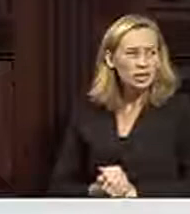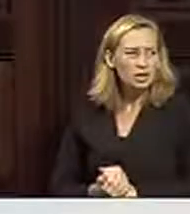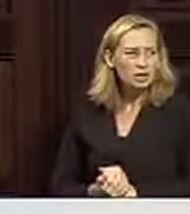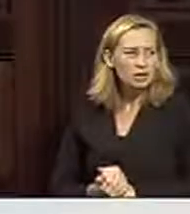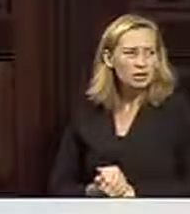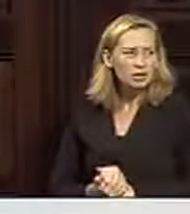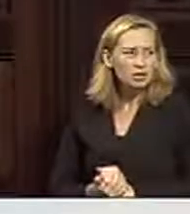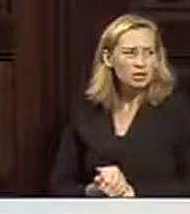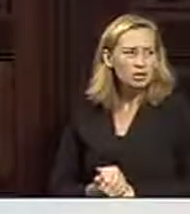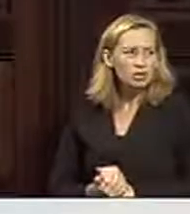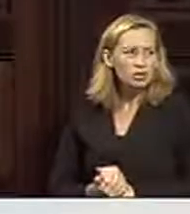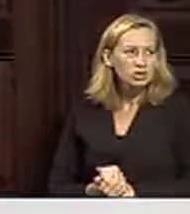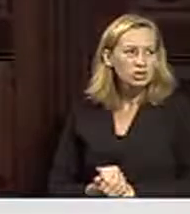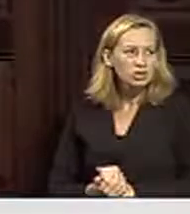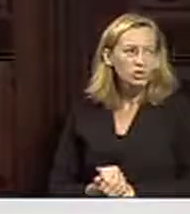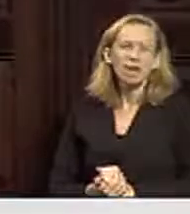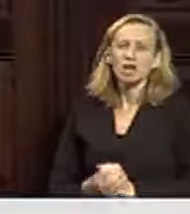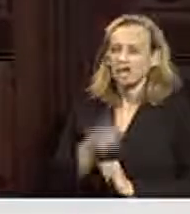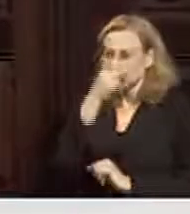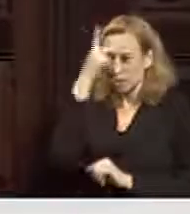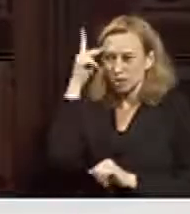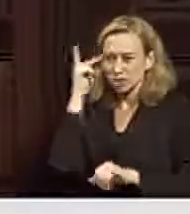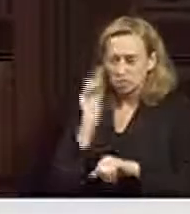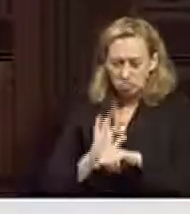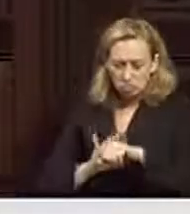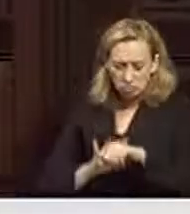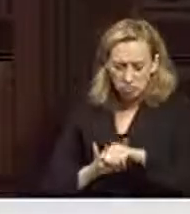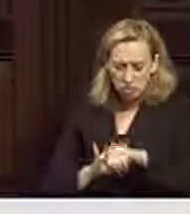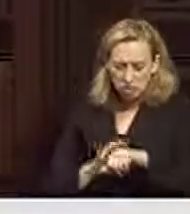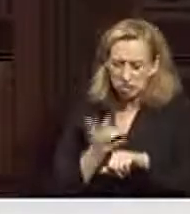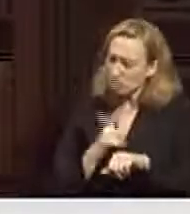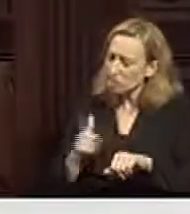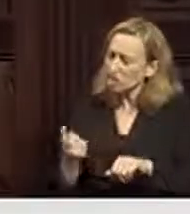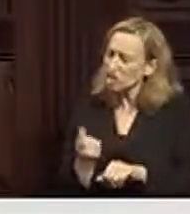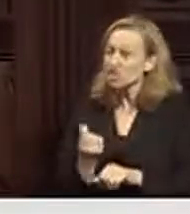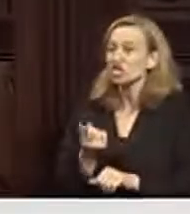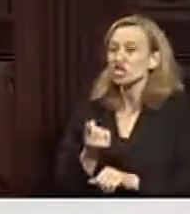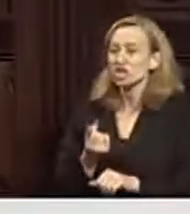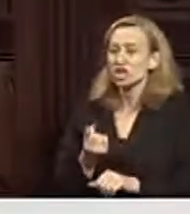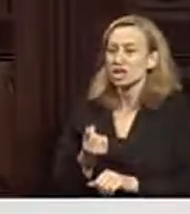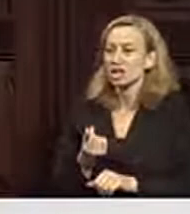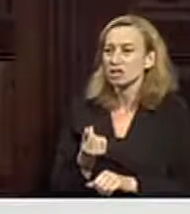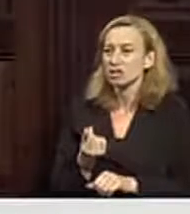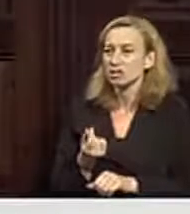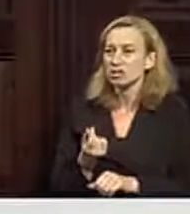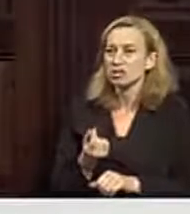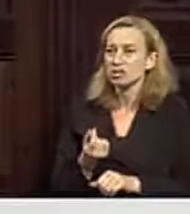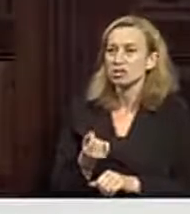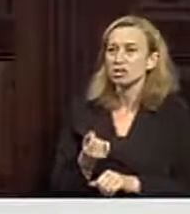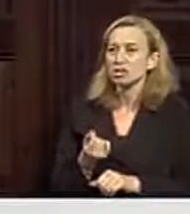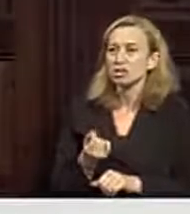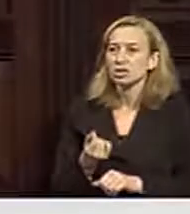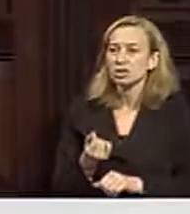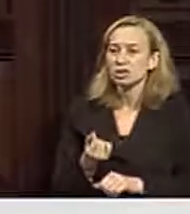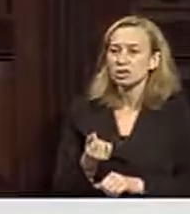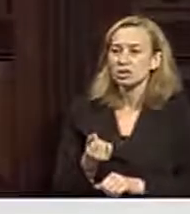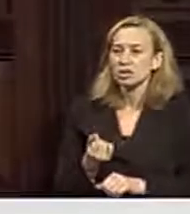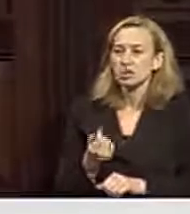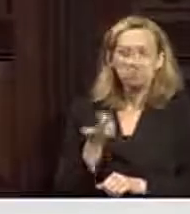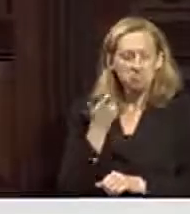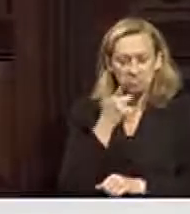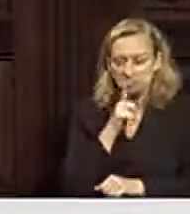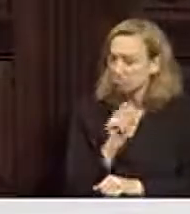justamente aqueles pacientes que não têm recursos e que muitas vezes não conseguem, na rede